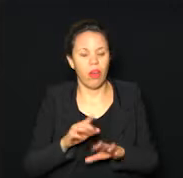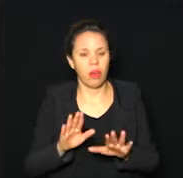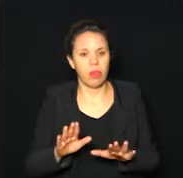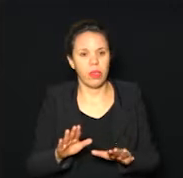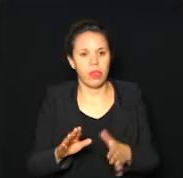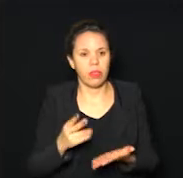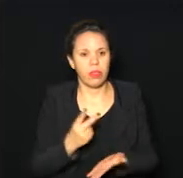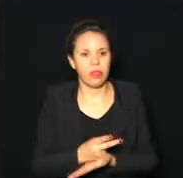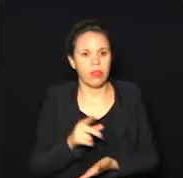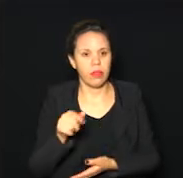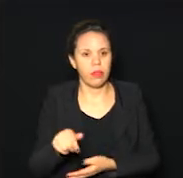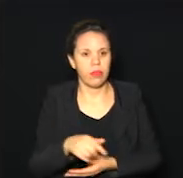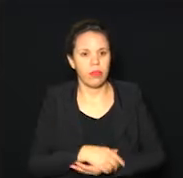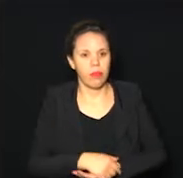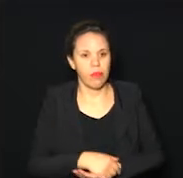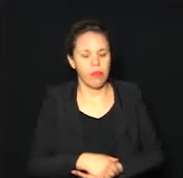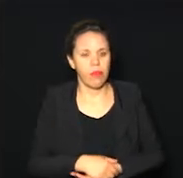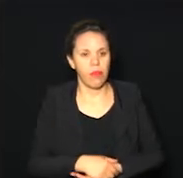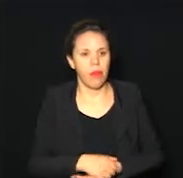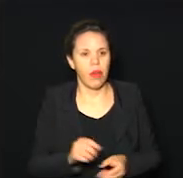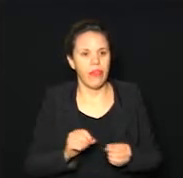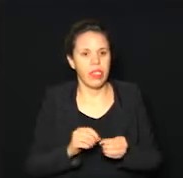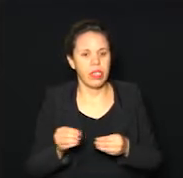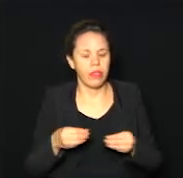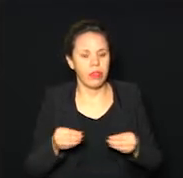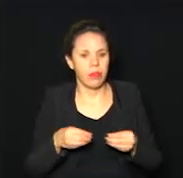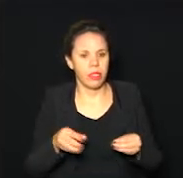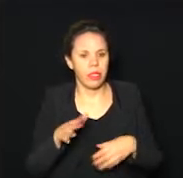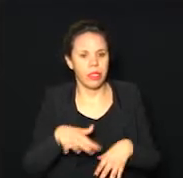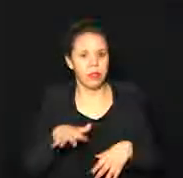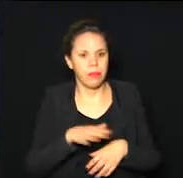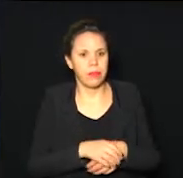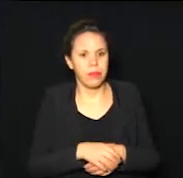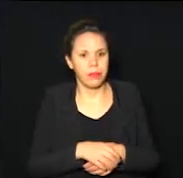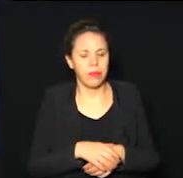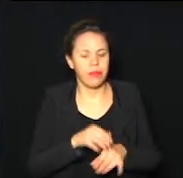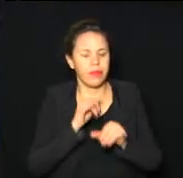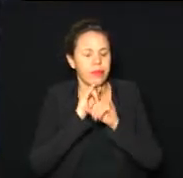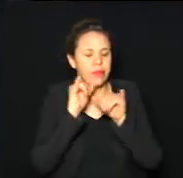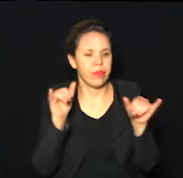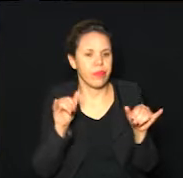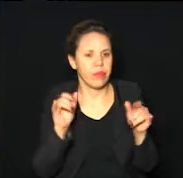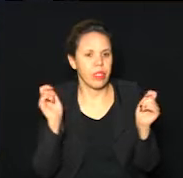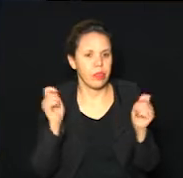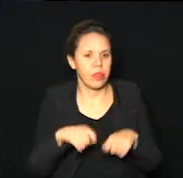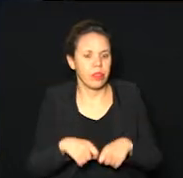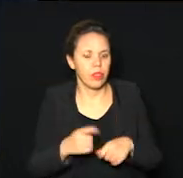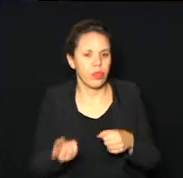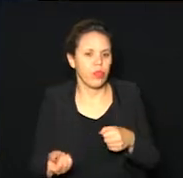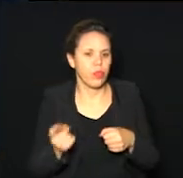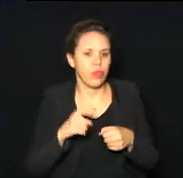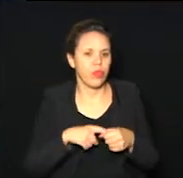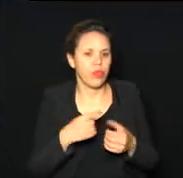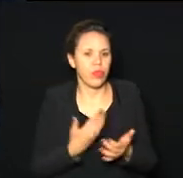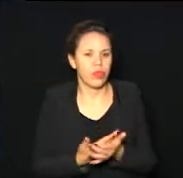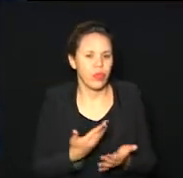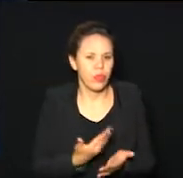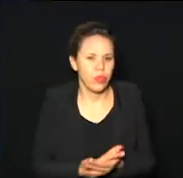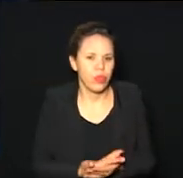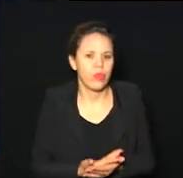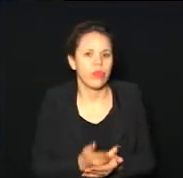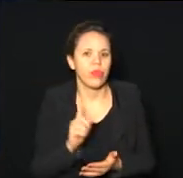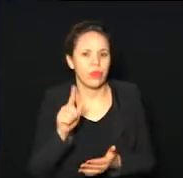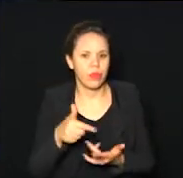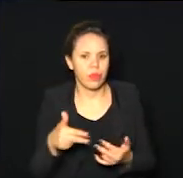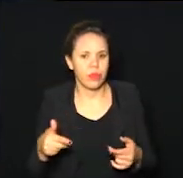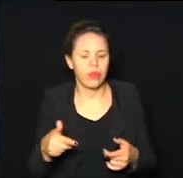mesmo ao fazer essa flexibilização e ao anunciar, por exemplo, a possibilidade do retorno das aulas, esse tipo